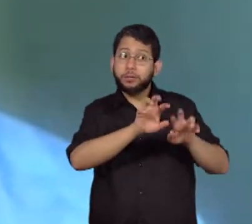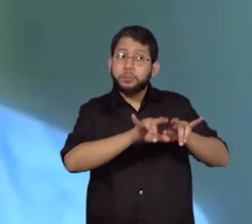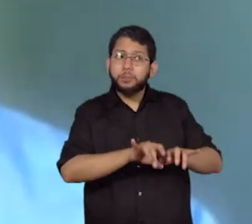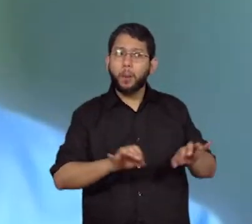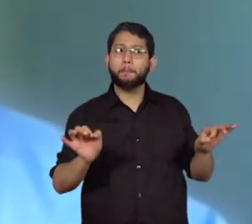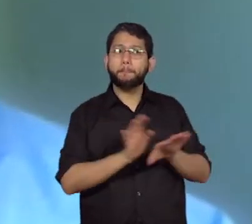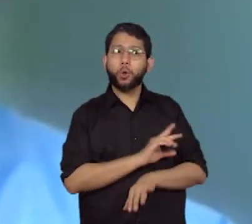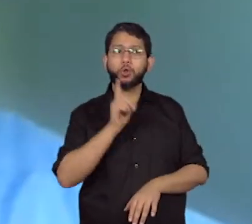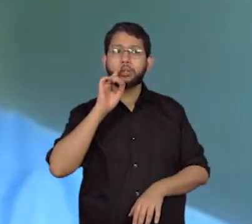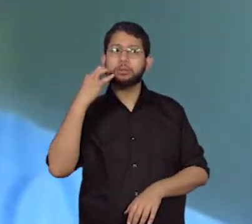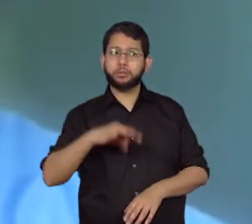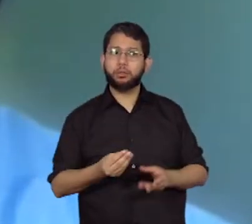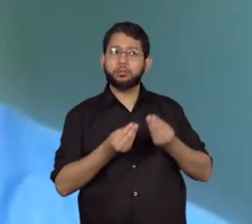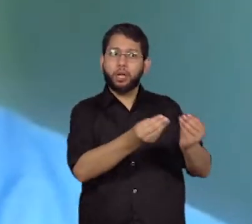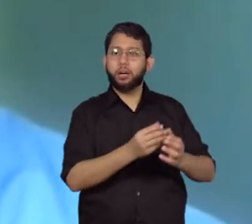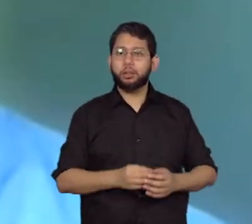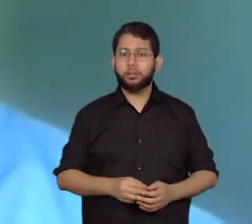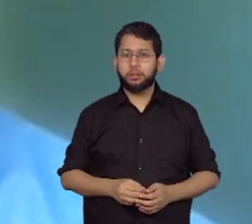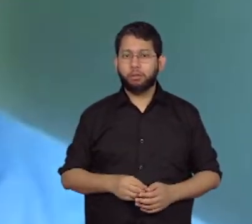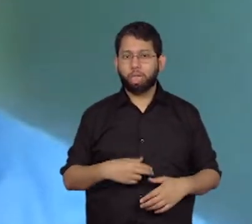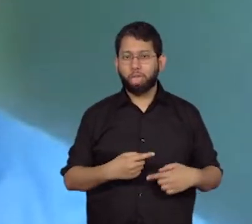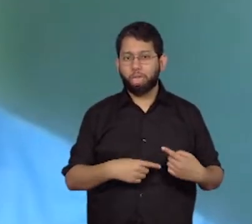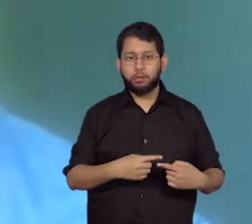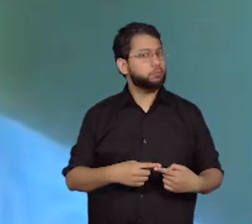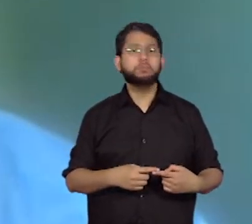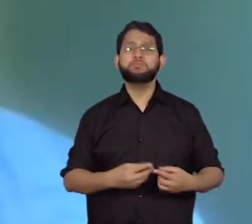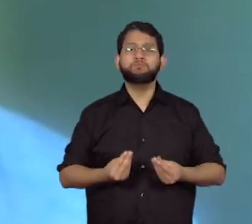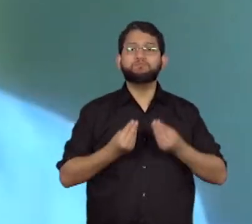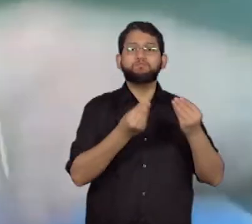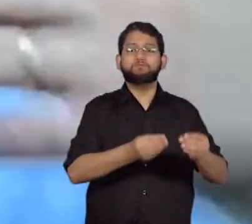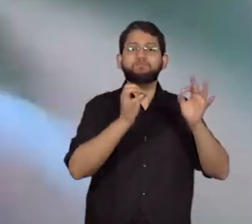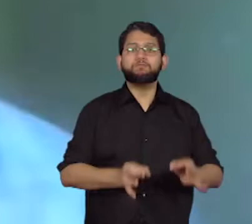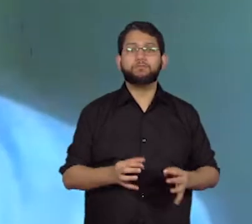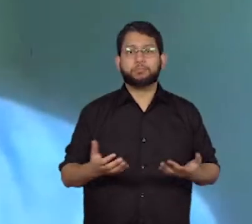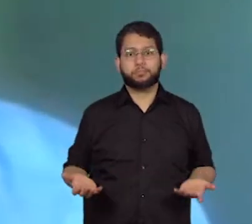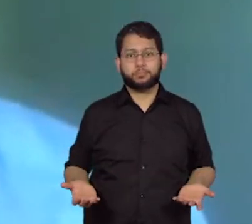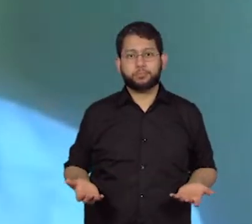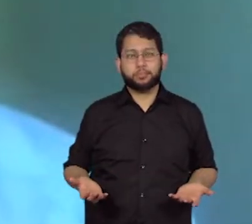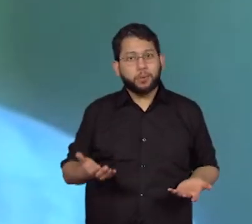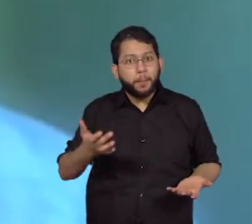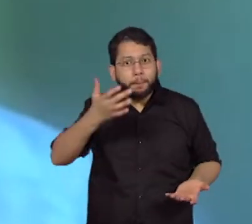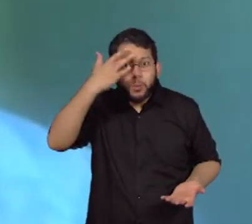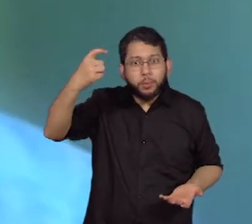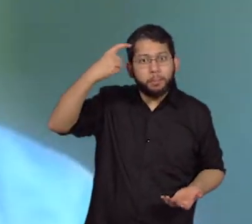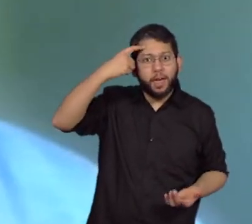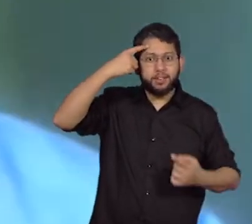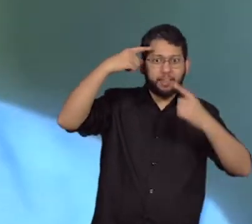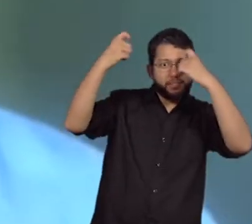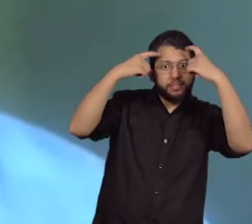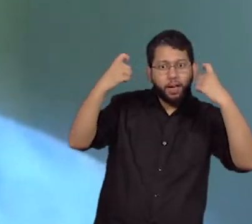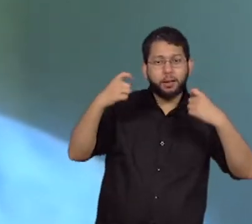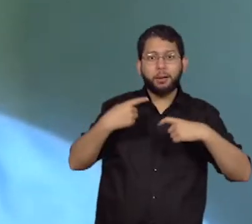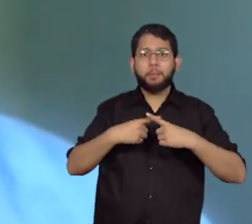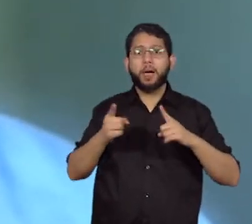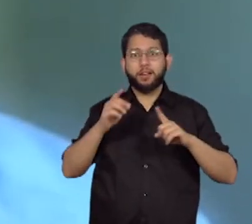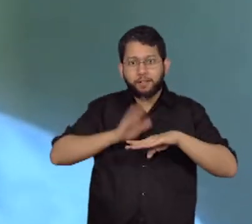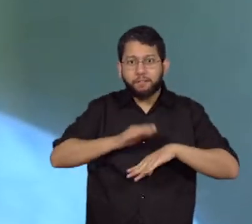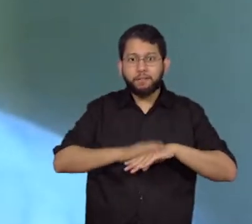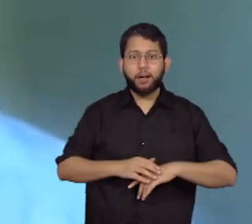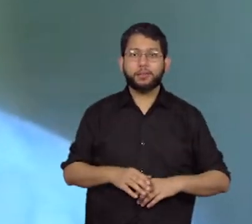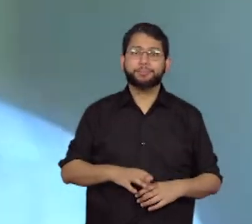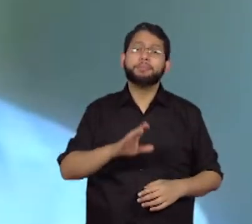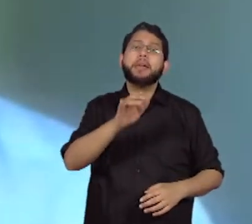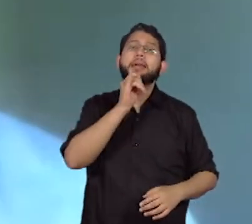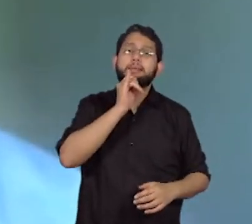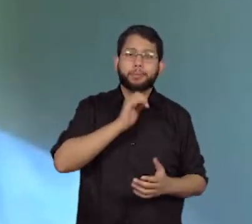lá. Eu acho que essa consistência de entrega, de executar e de fazer é um grande diferencial. Eu comecei o meu canal no YouTube e não